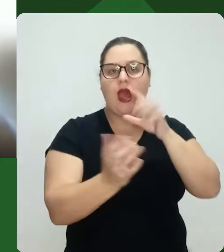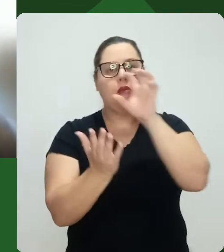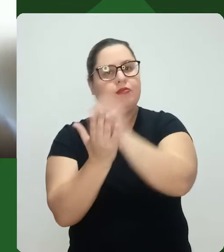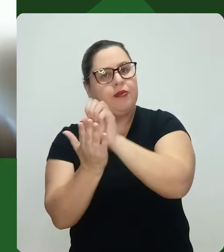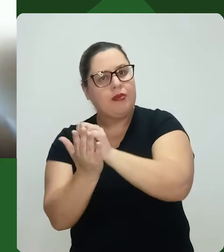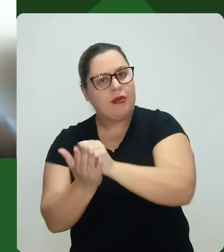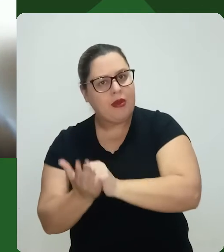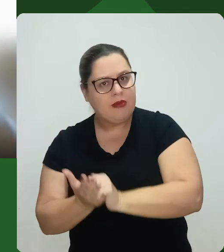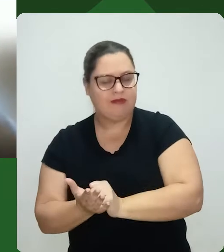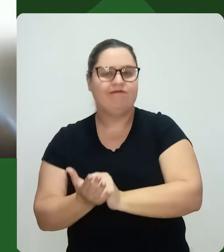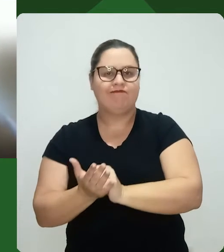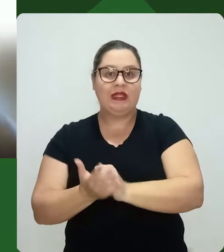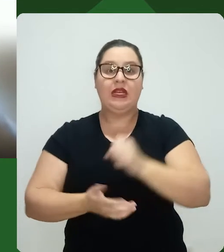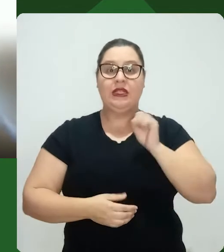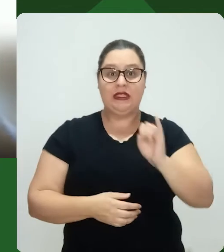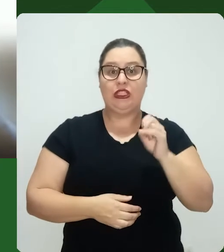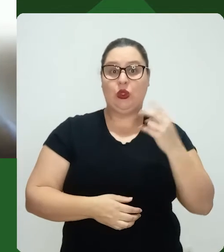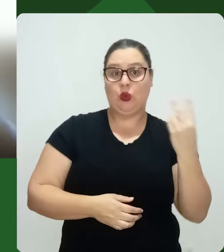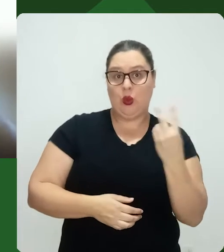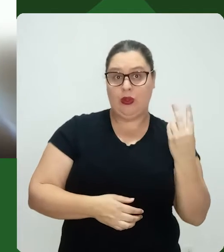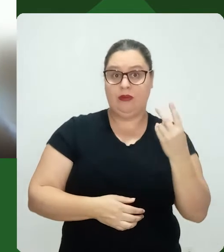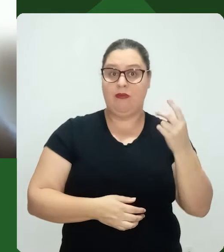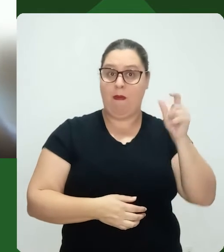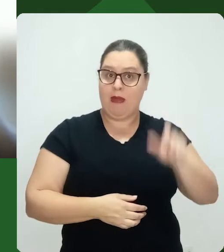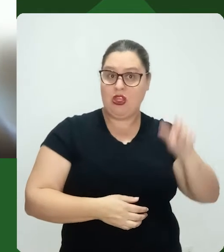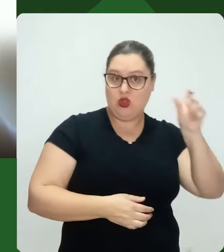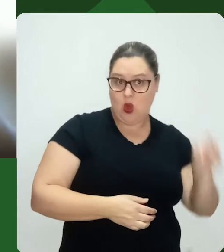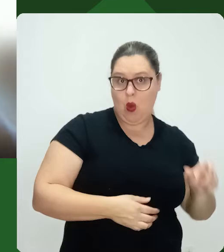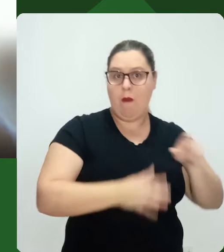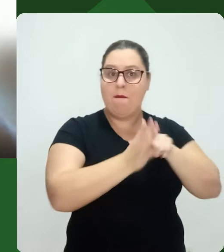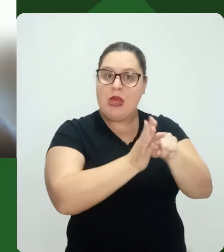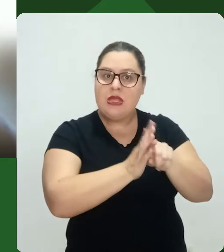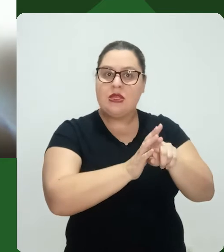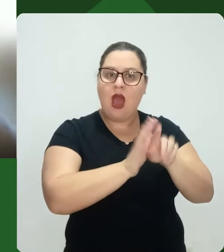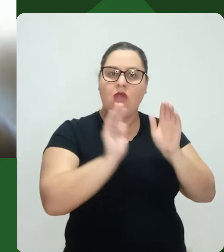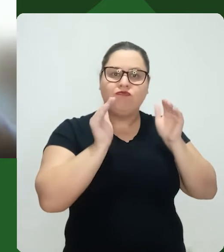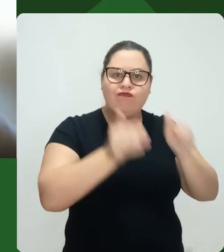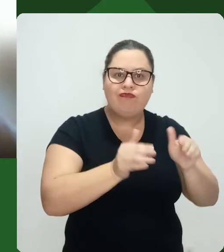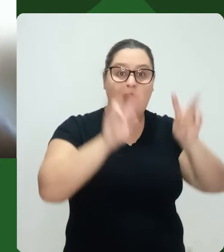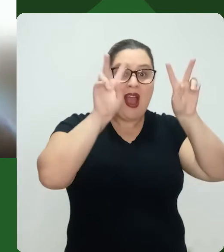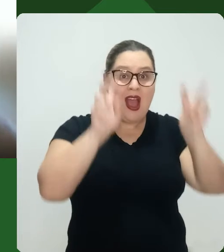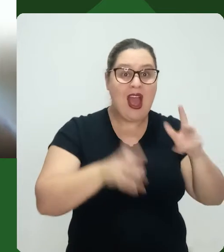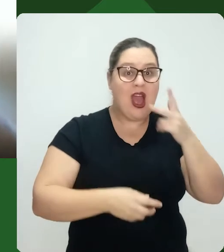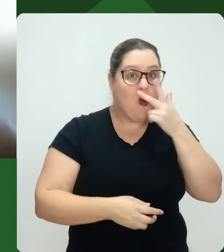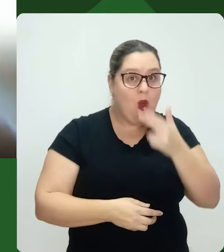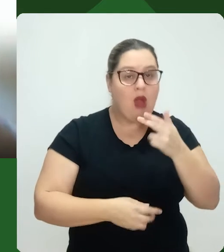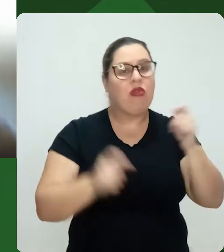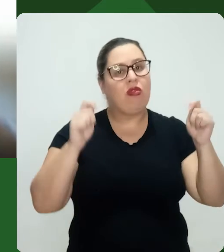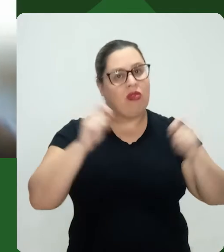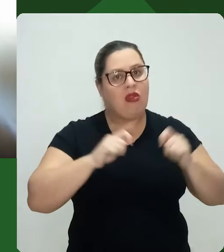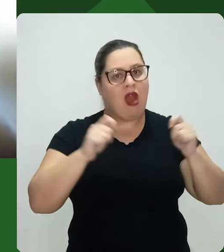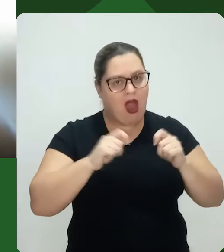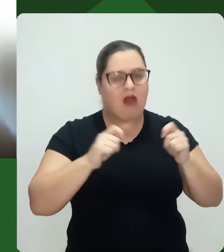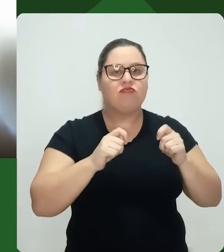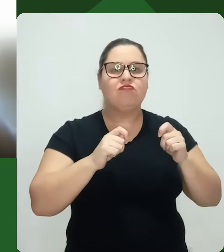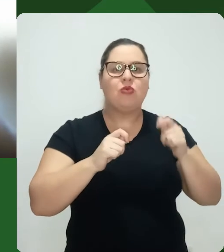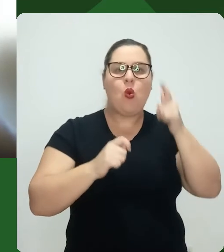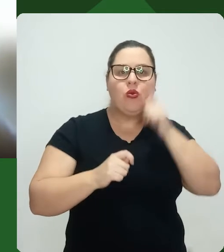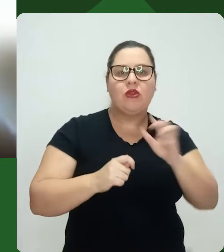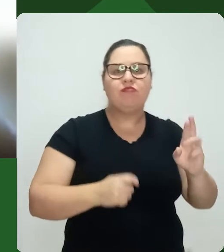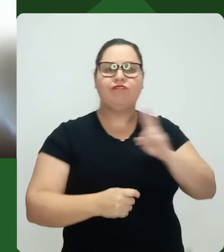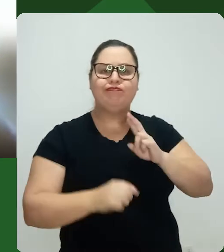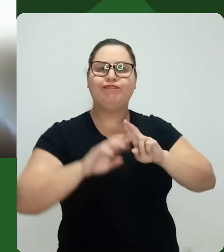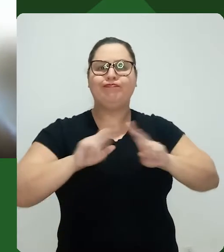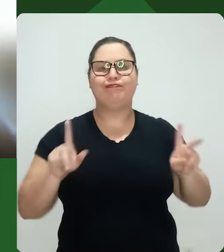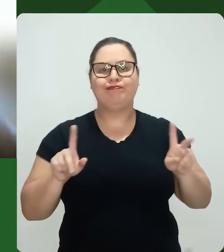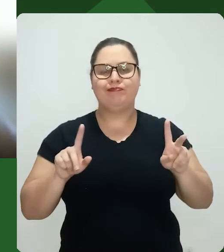fontes históricas, né, e aí ele produz um conhecimento histórico. Se duas pessoas, dois pesquisadores forem pesquisar o mesmo tema,